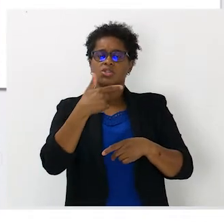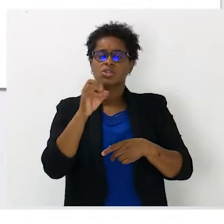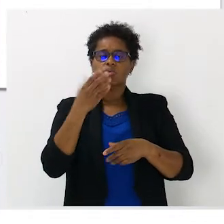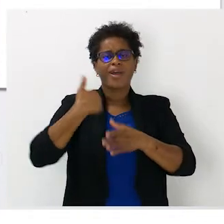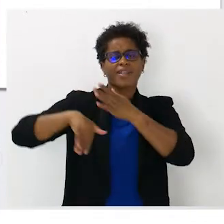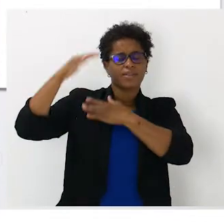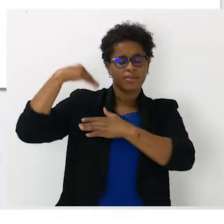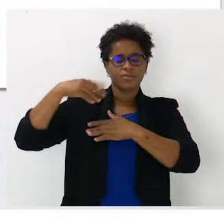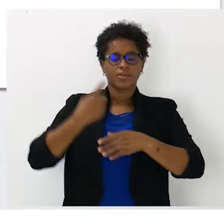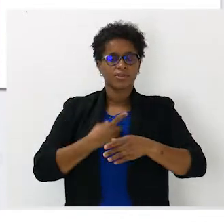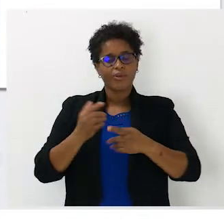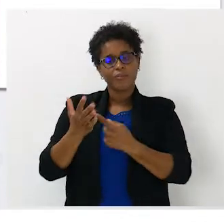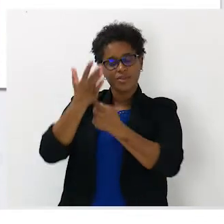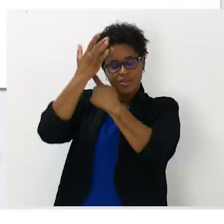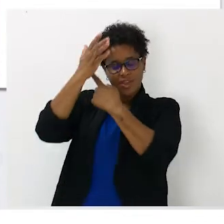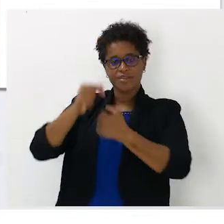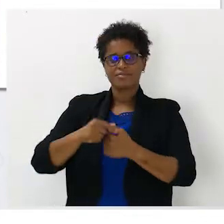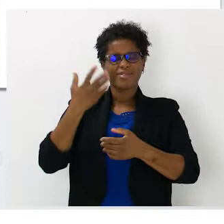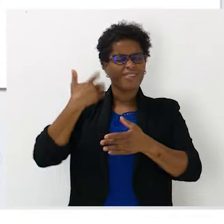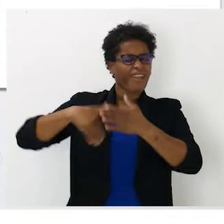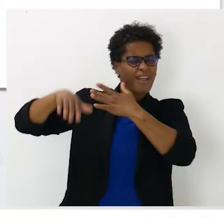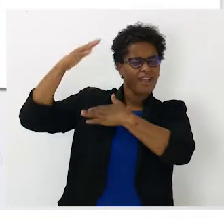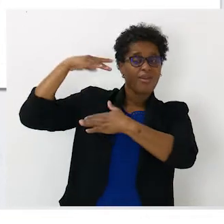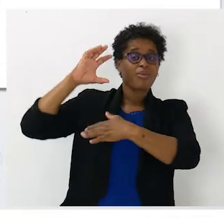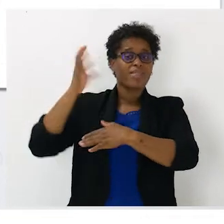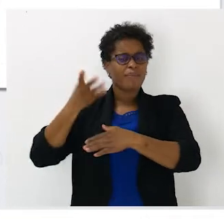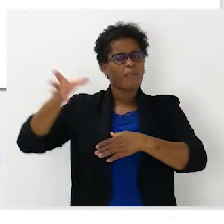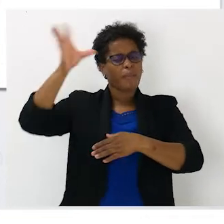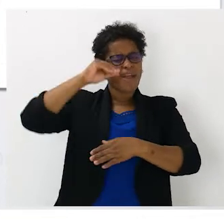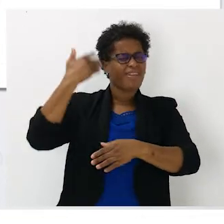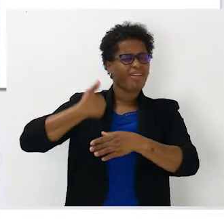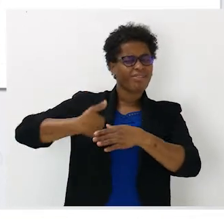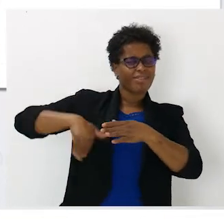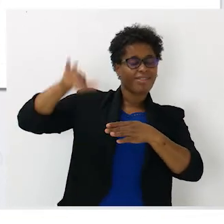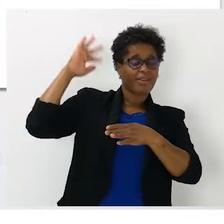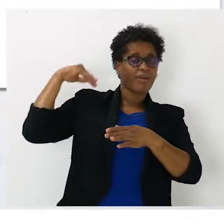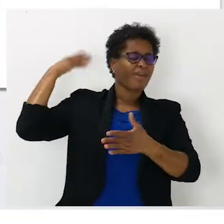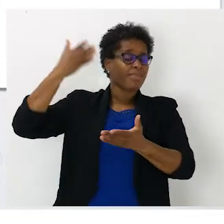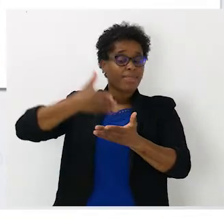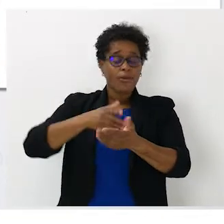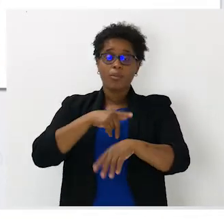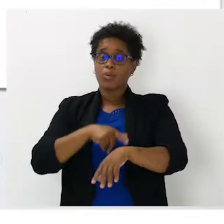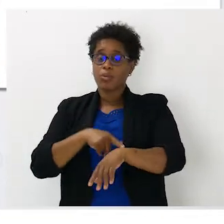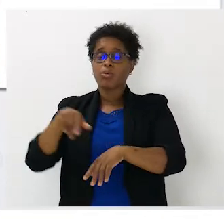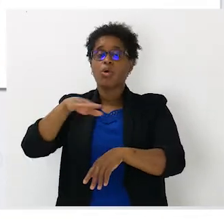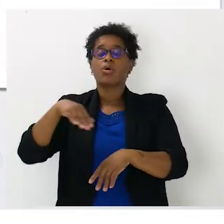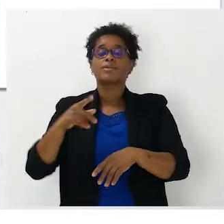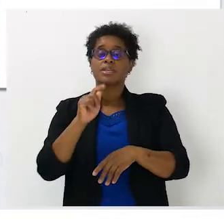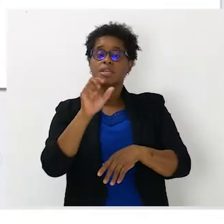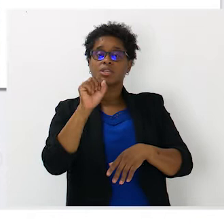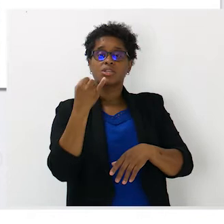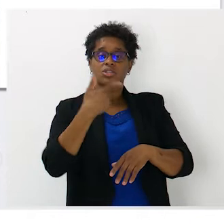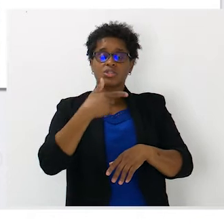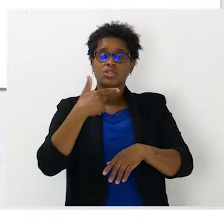sendo venerado desde os tempos mais remotos até o período onde o Egito perdeu